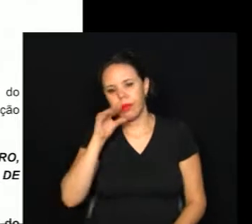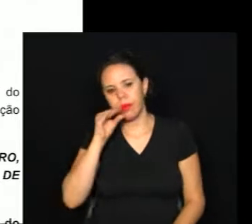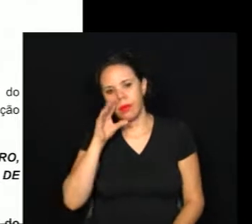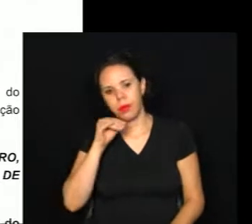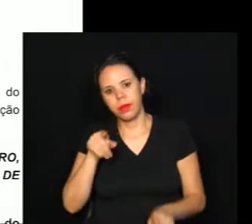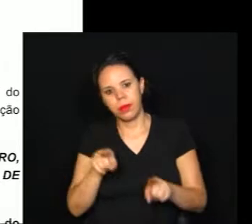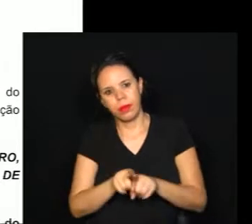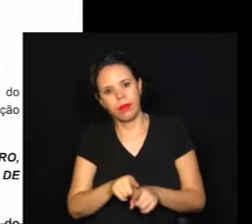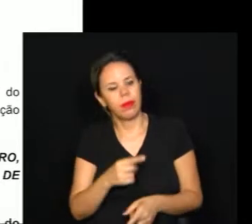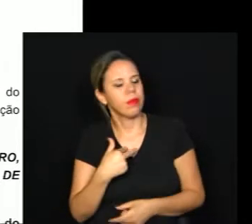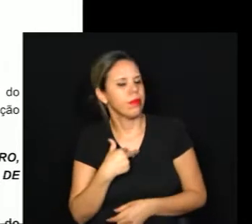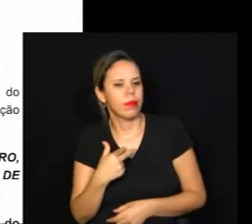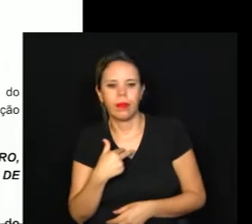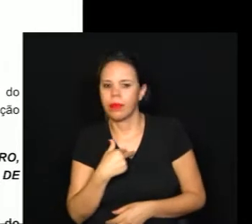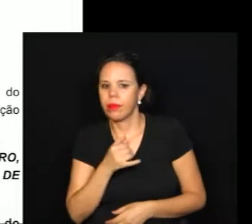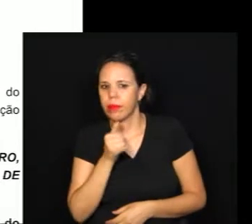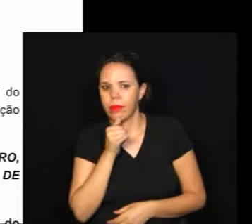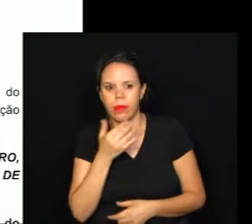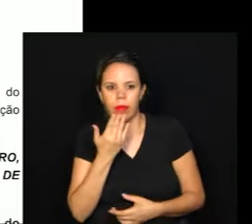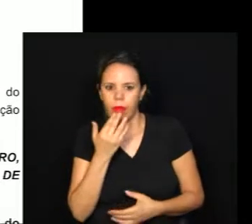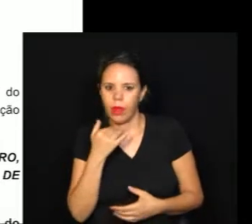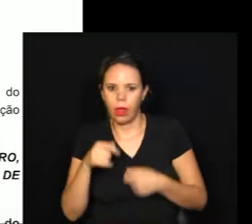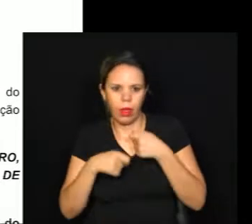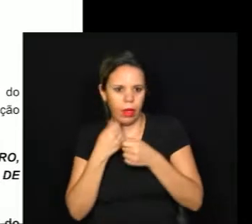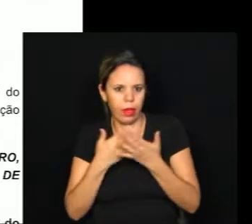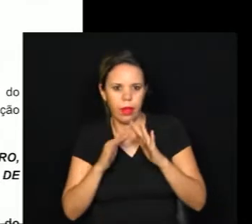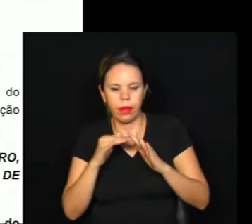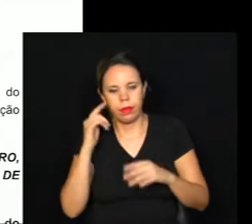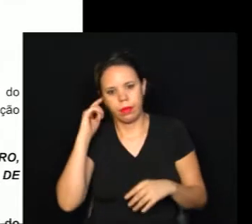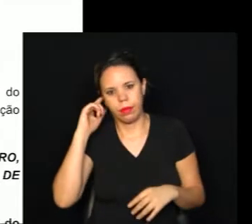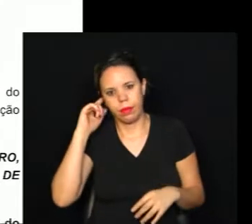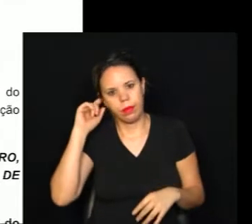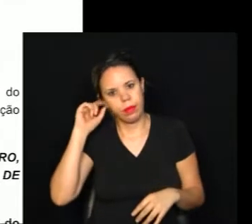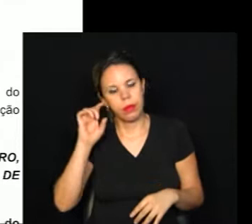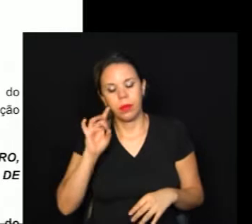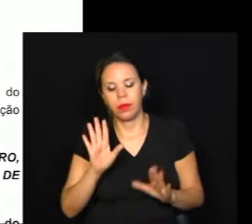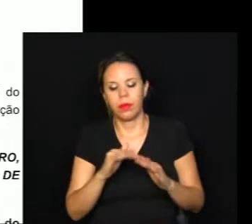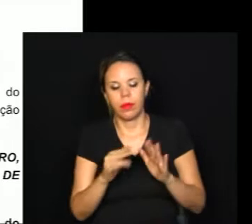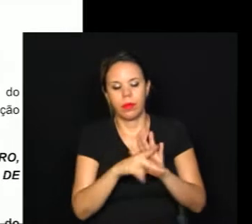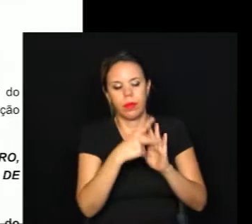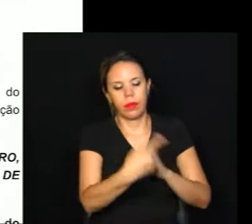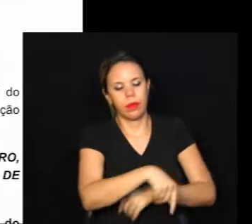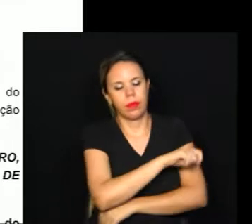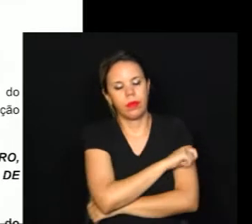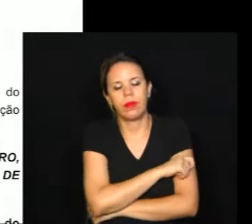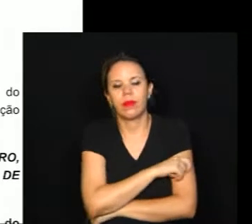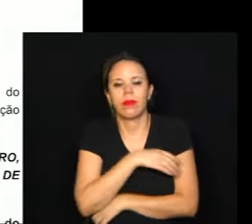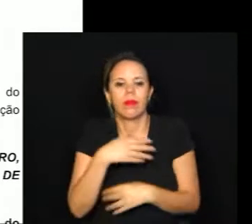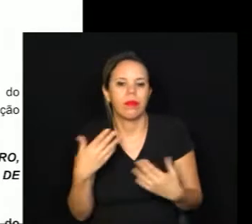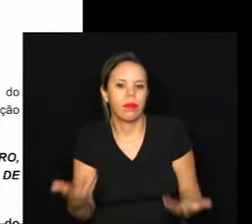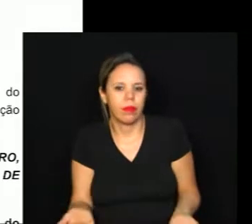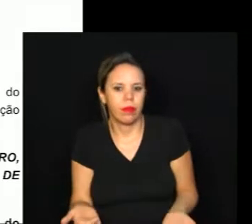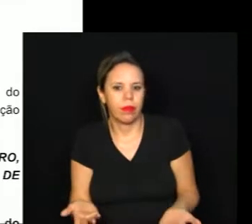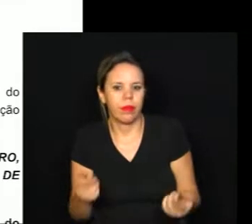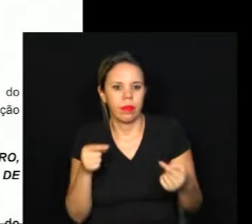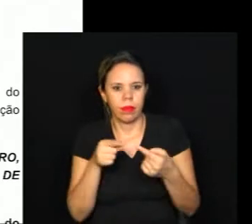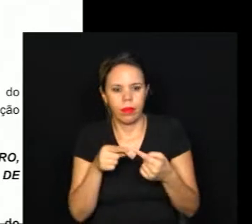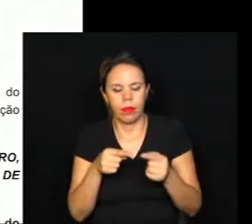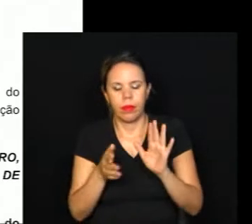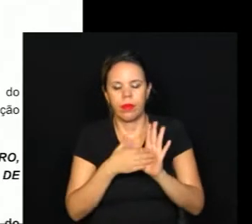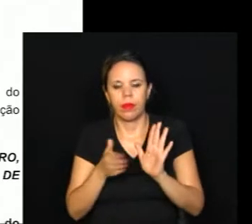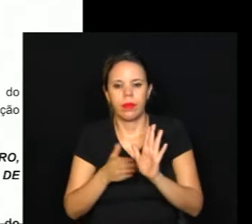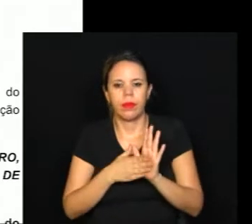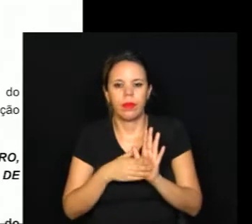funcionários não podem, por exemplo, comer a merenda da escola. A merenda é só para os alunos. Então, de acordo com a